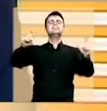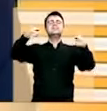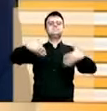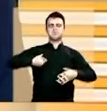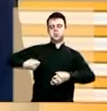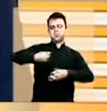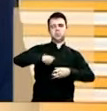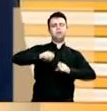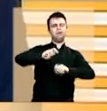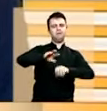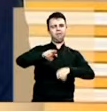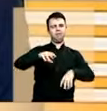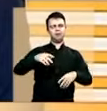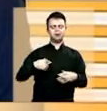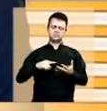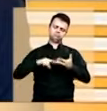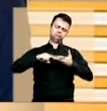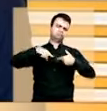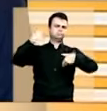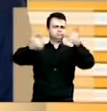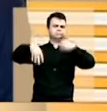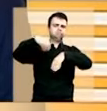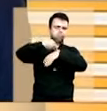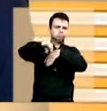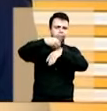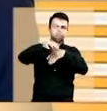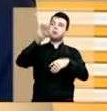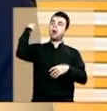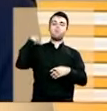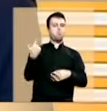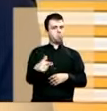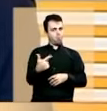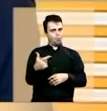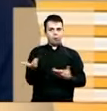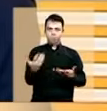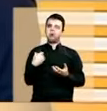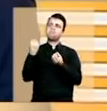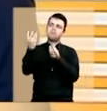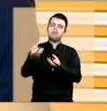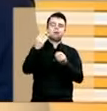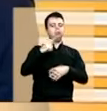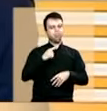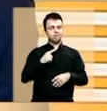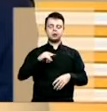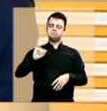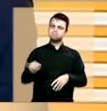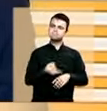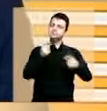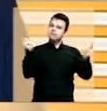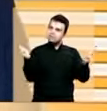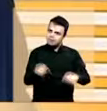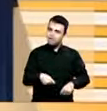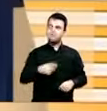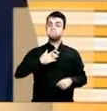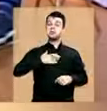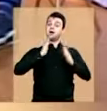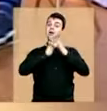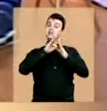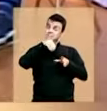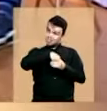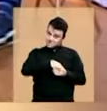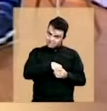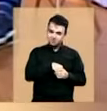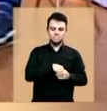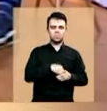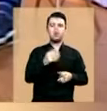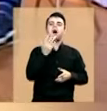culinária e tantas outras formas, mostrando e trazendo essa informação que antes não tinha, que eu posso reaproveitar, fazer a compostagem na minha